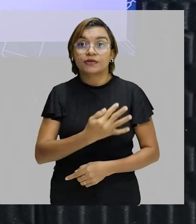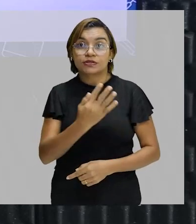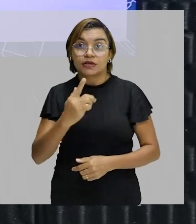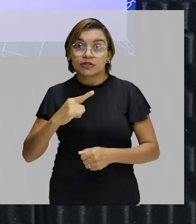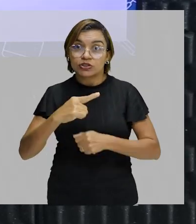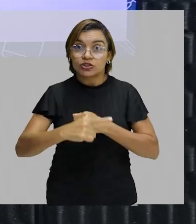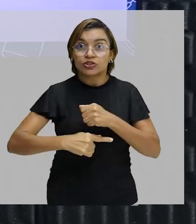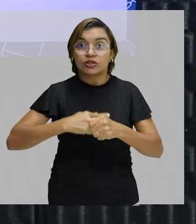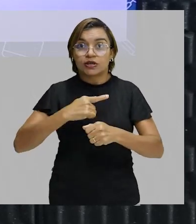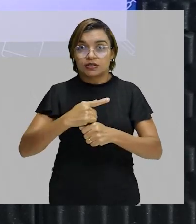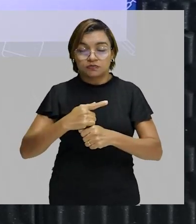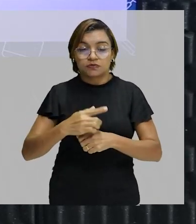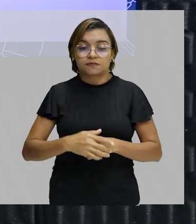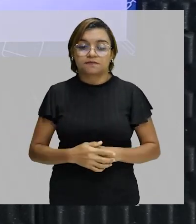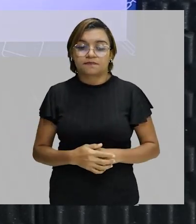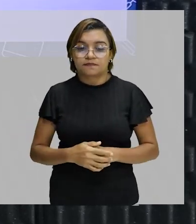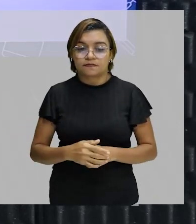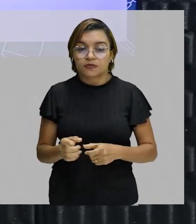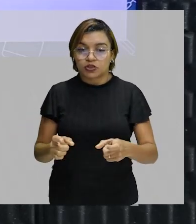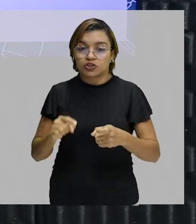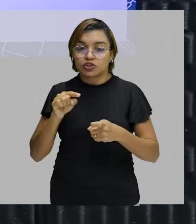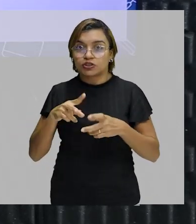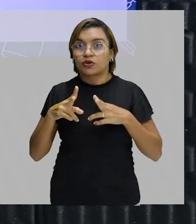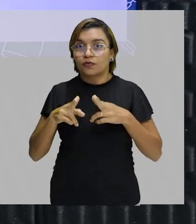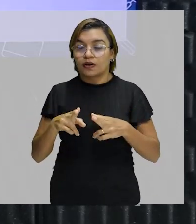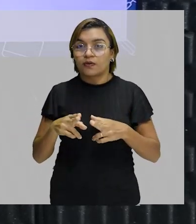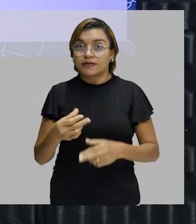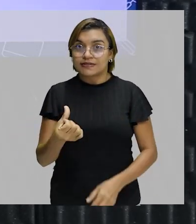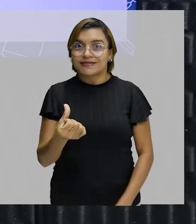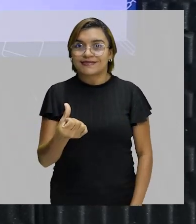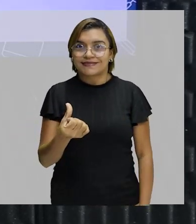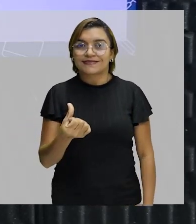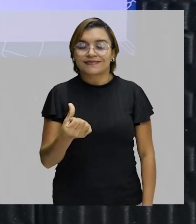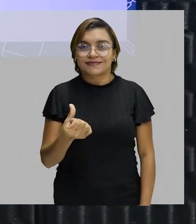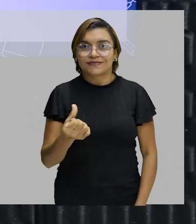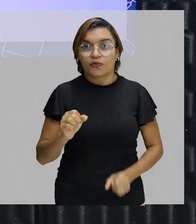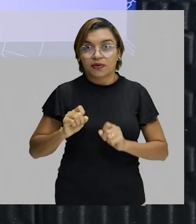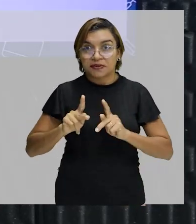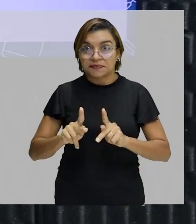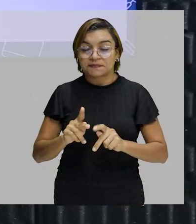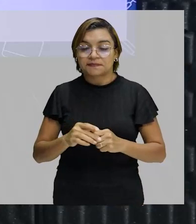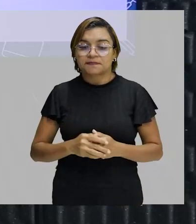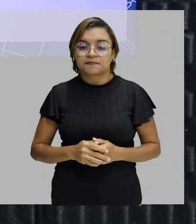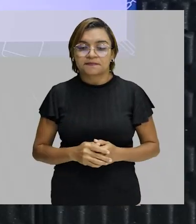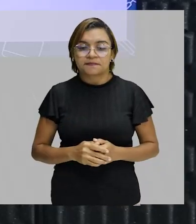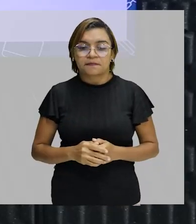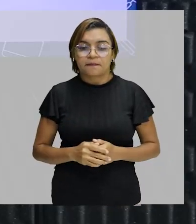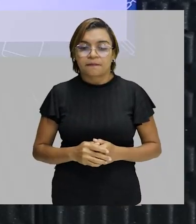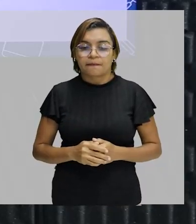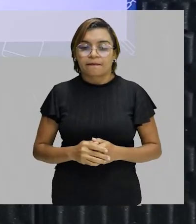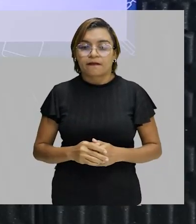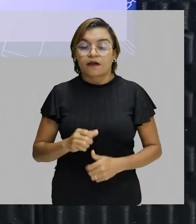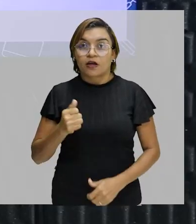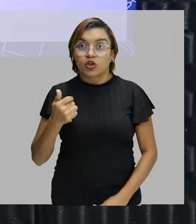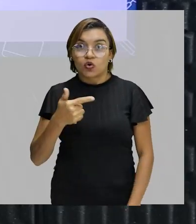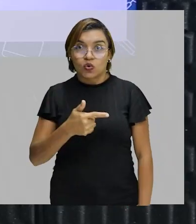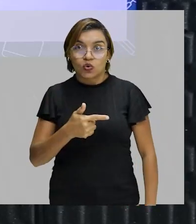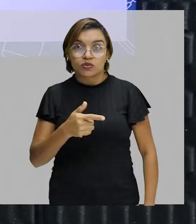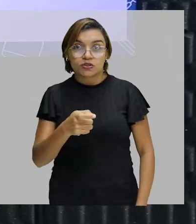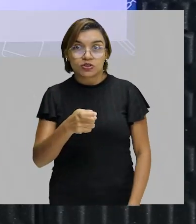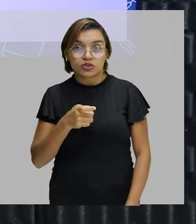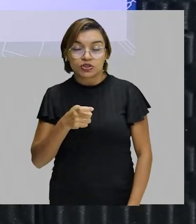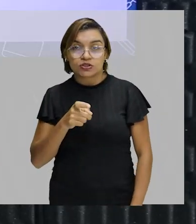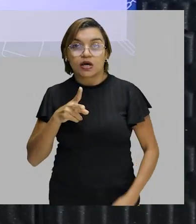átomos. Então, x, nesse caso, igual a 6. Tudo bem? Ou seja, esse 12x